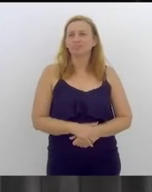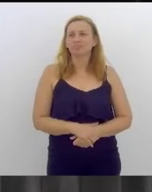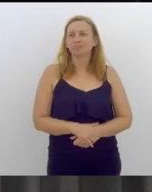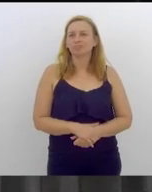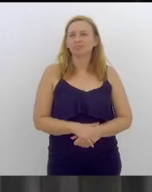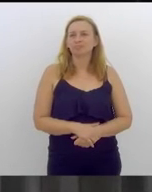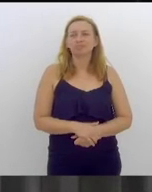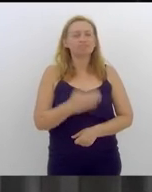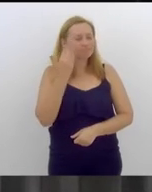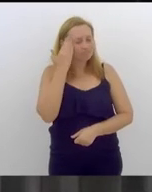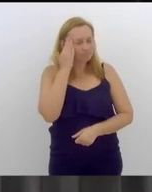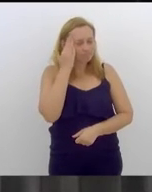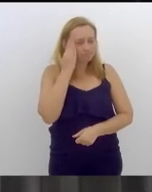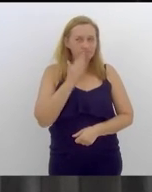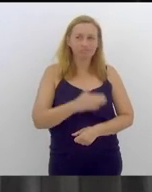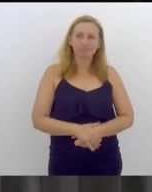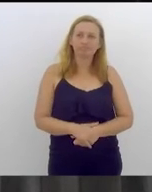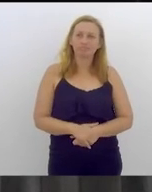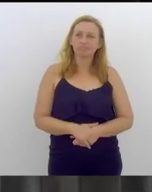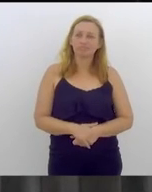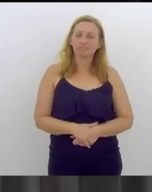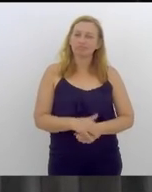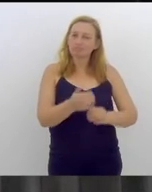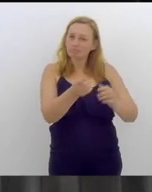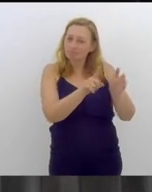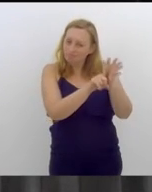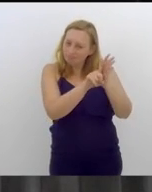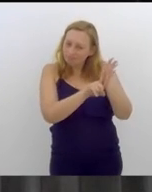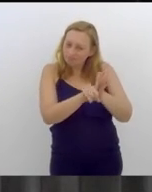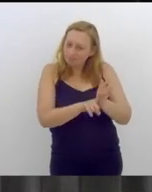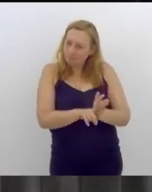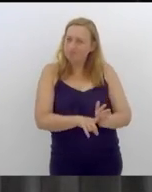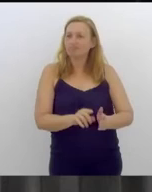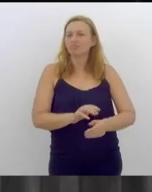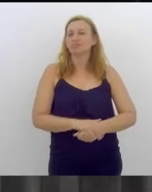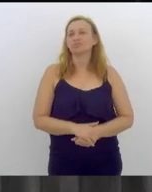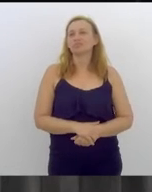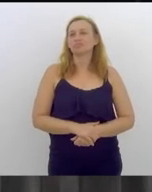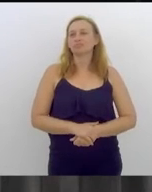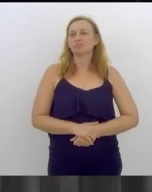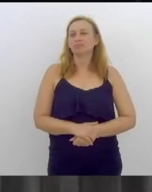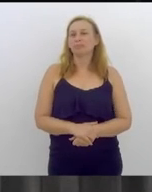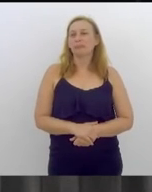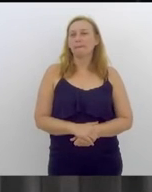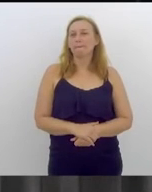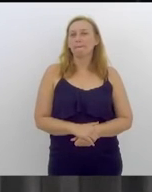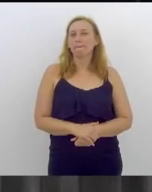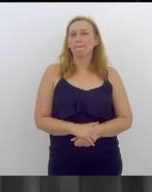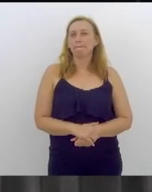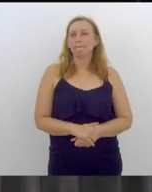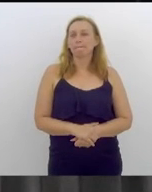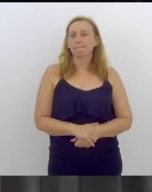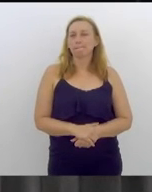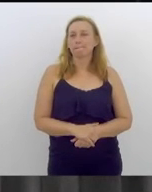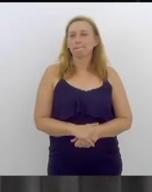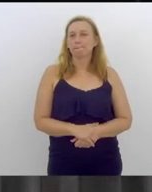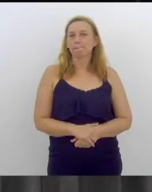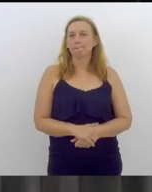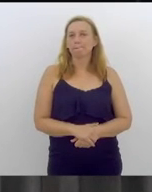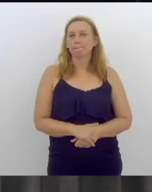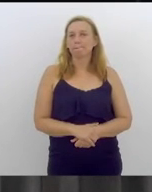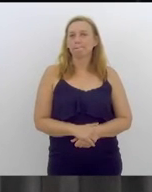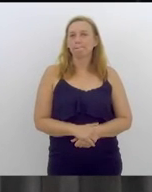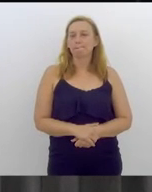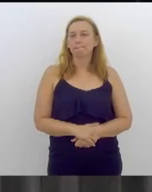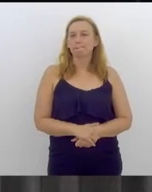uma compreensão pedir uma análise pedi uma análise e pedi a compreensão